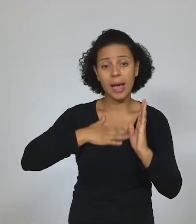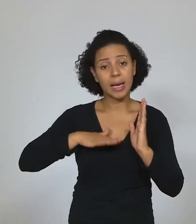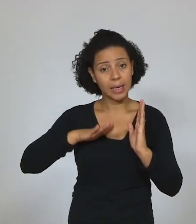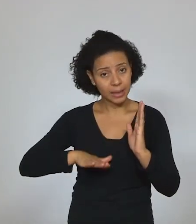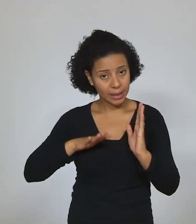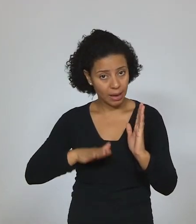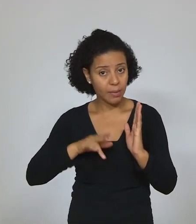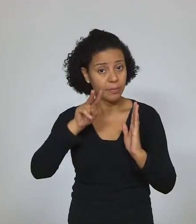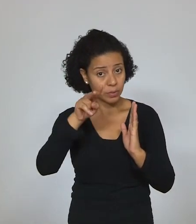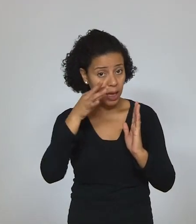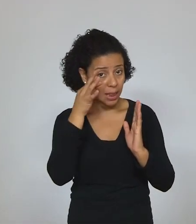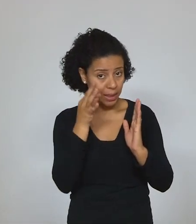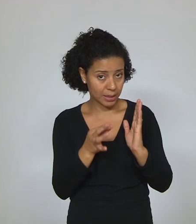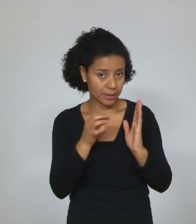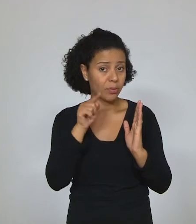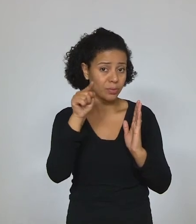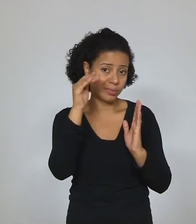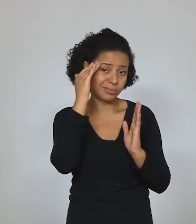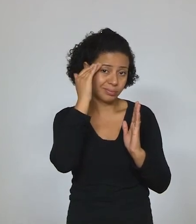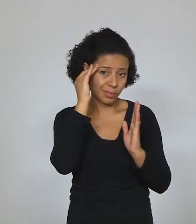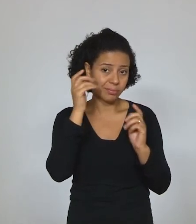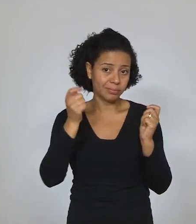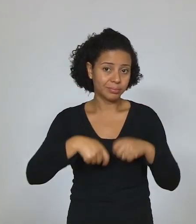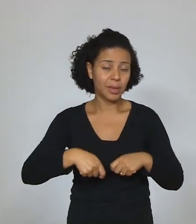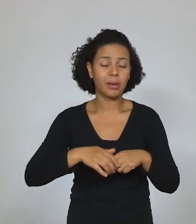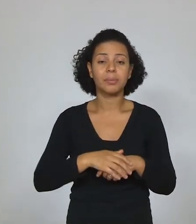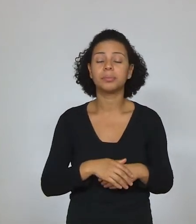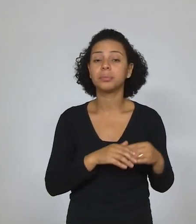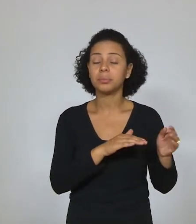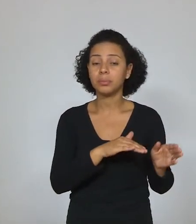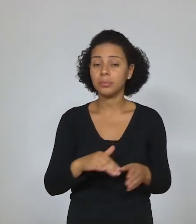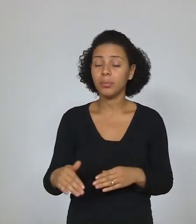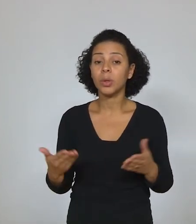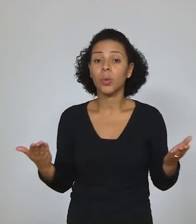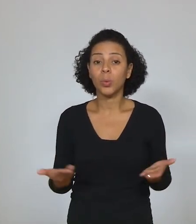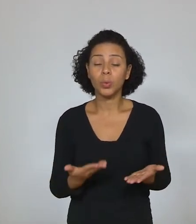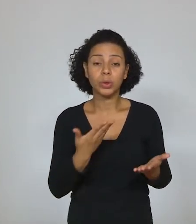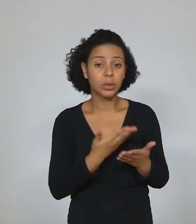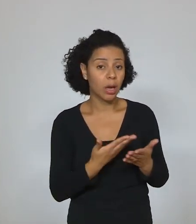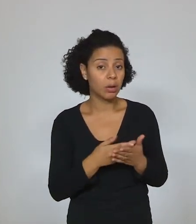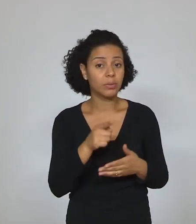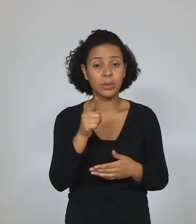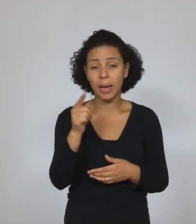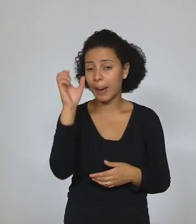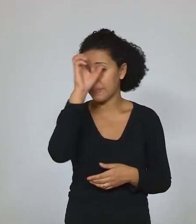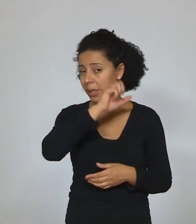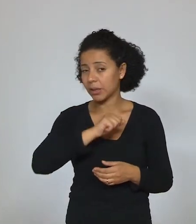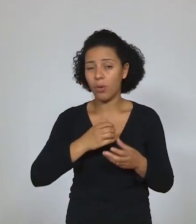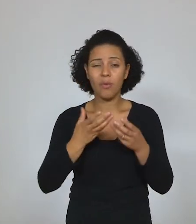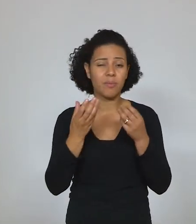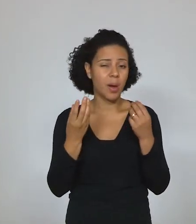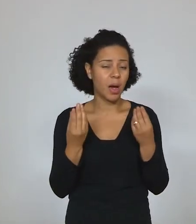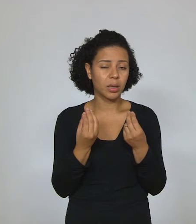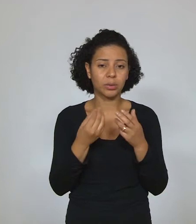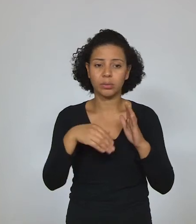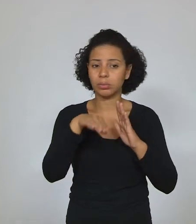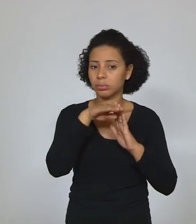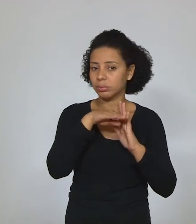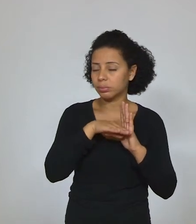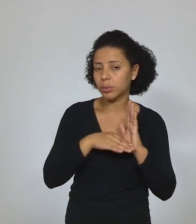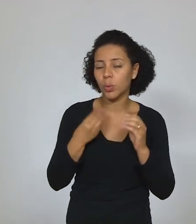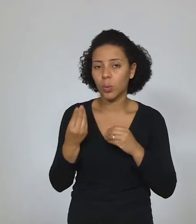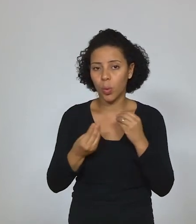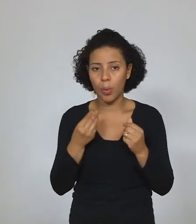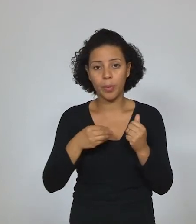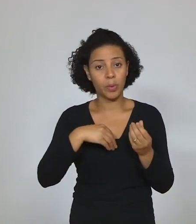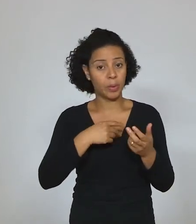você certamente compreenderá. Em nossa aula, você aprendeu vários métodos de separação de misturas. Pense